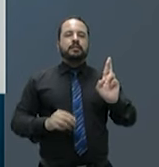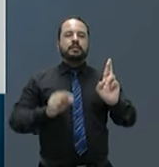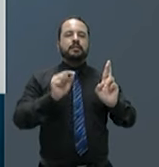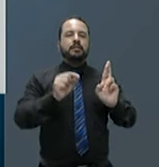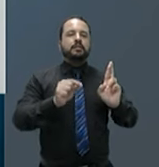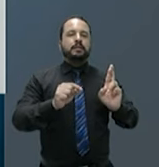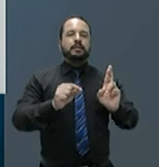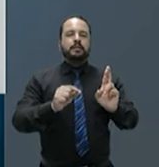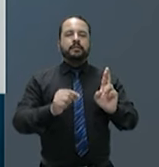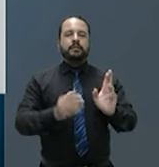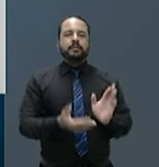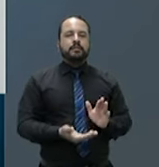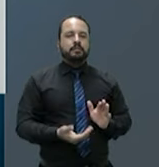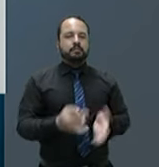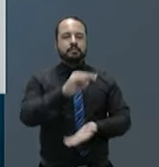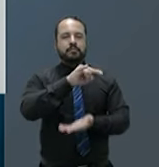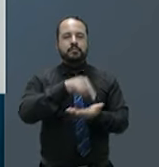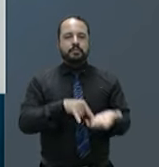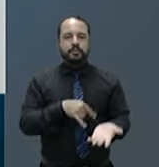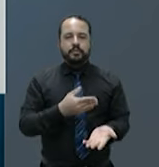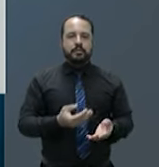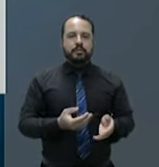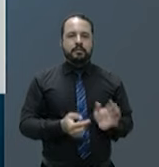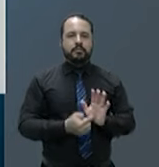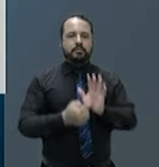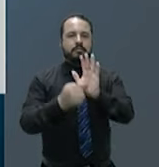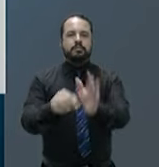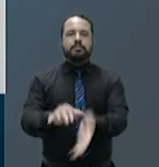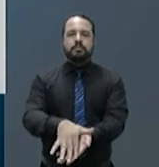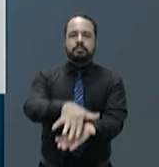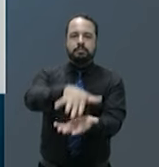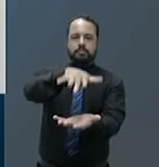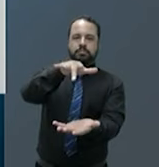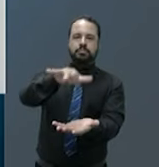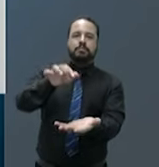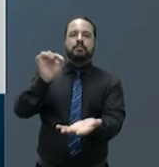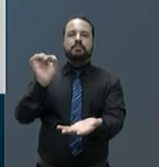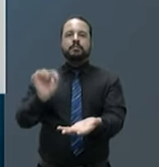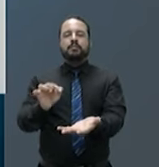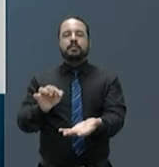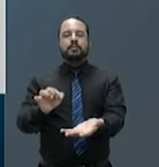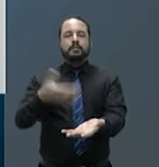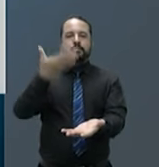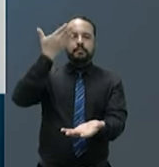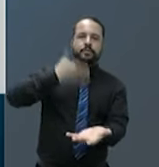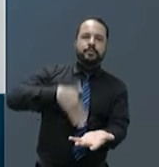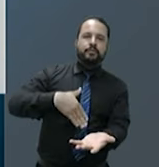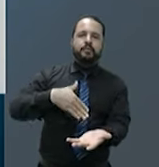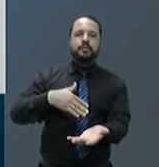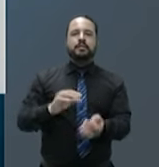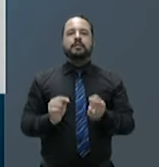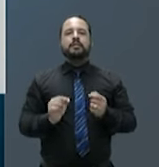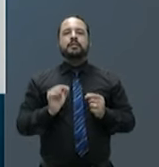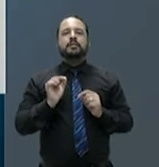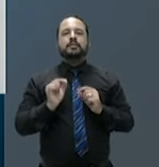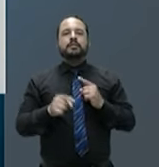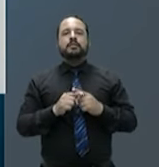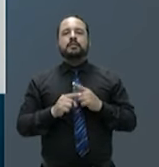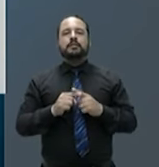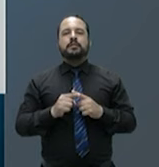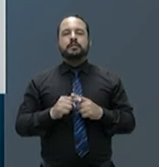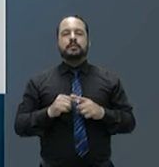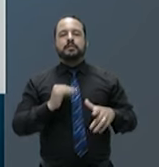autos. No entanto, não houve tempo hábil para providenciar os documentos que comprovam a presente alegação dentro das formalidades